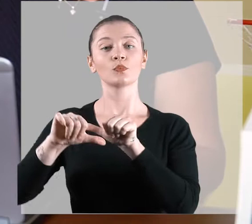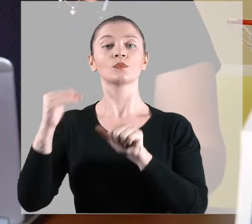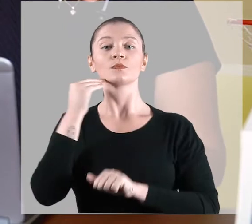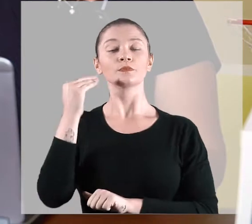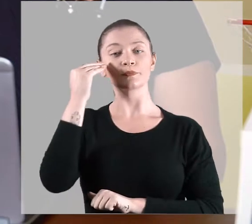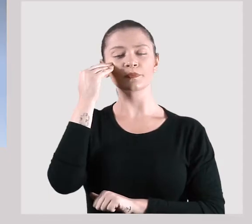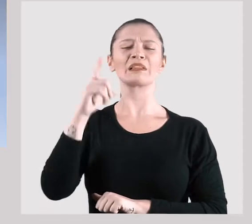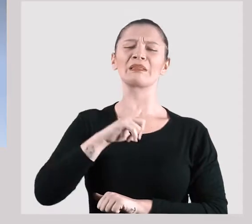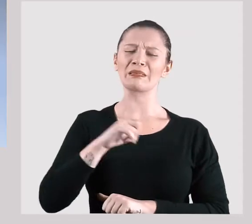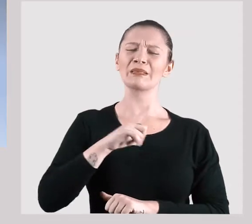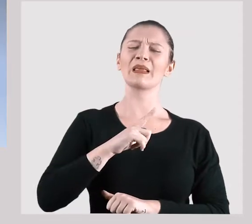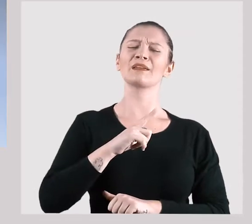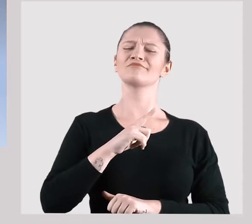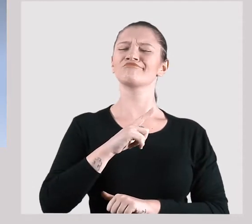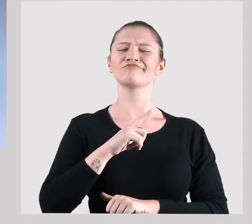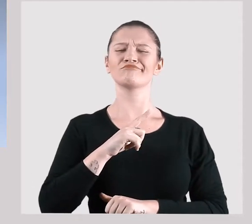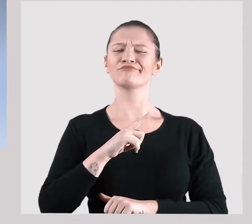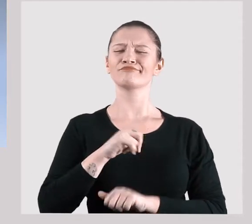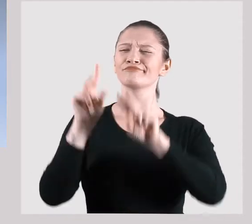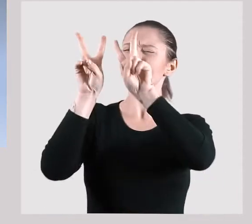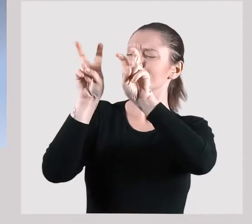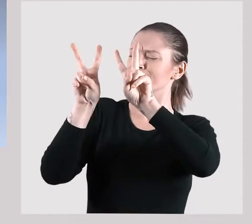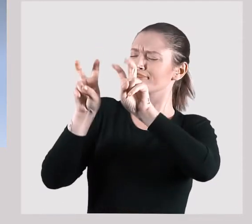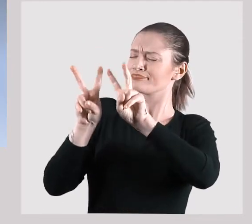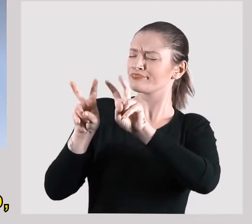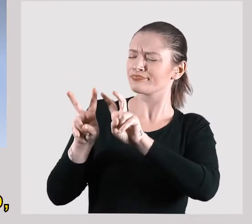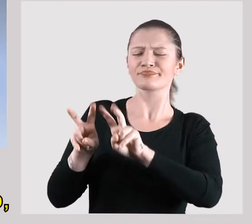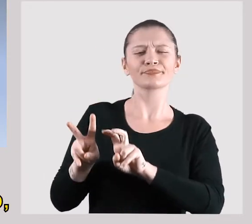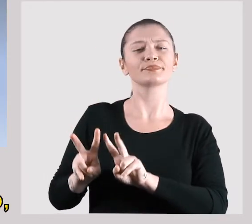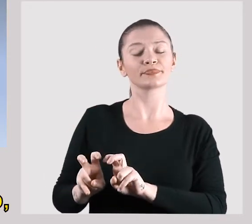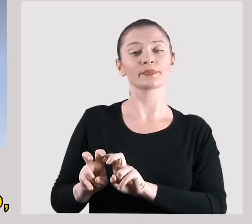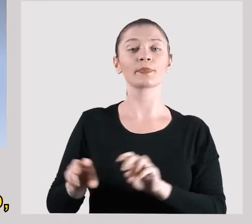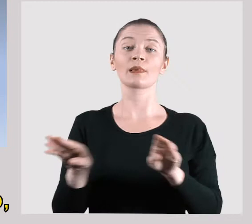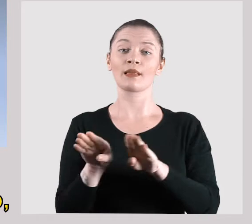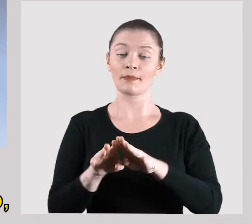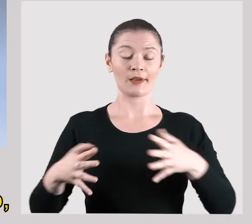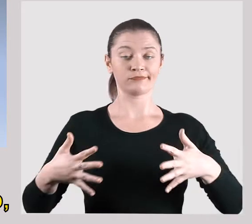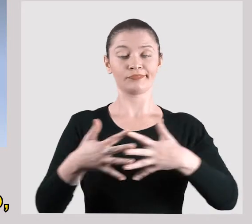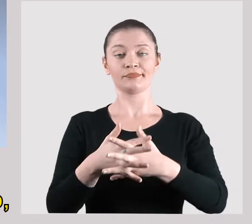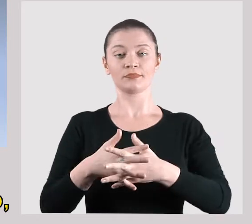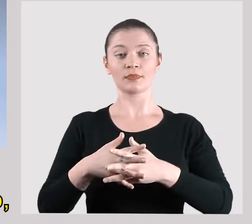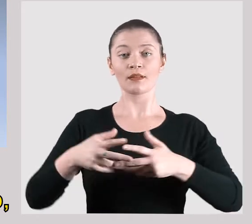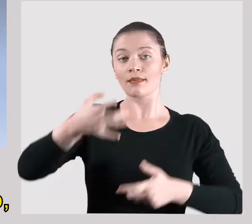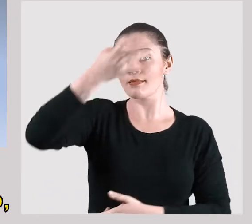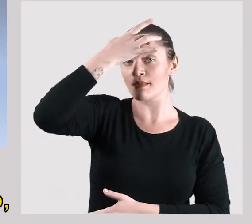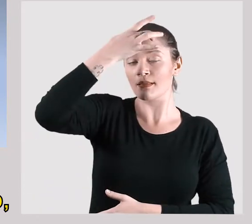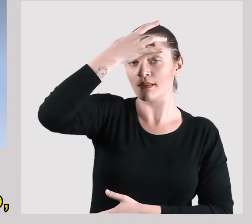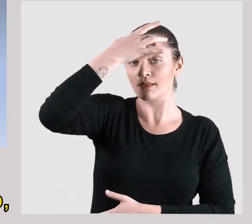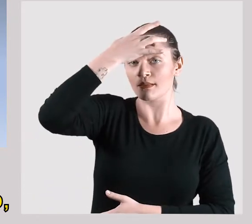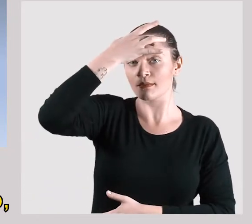muitas questões. E aí, a complexidade da mente humana, né? Bem aqui, assim, essa figura mostra